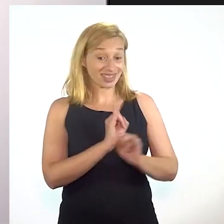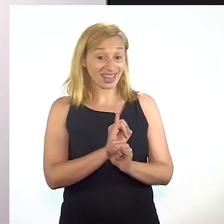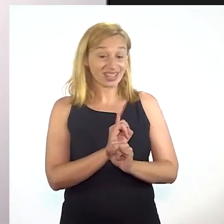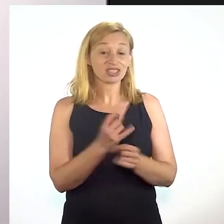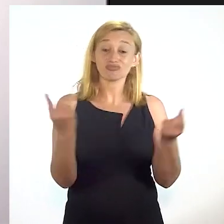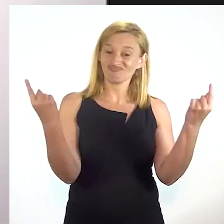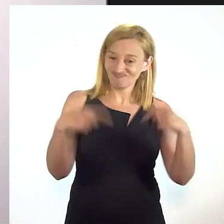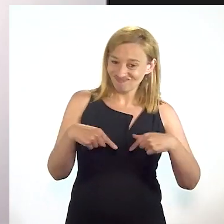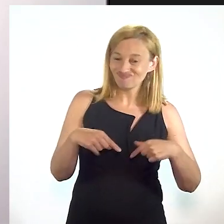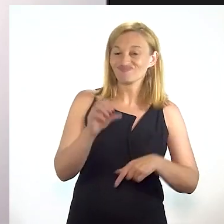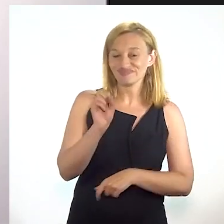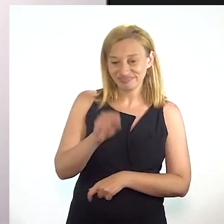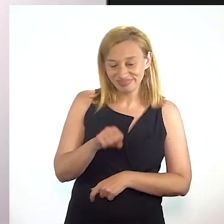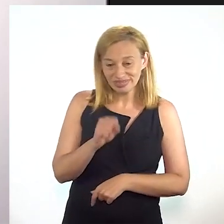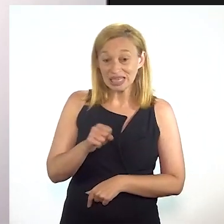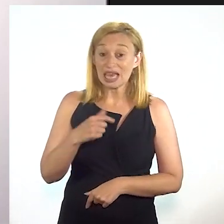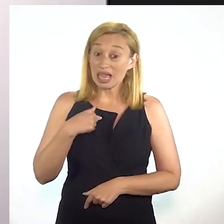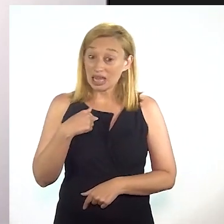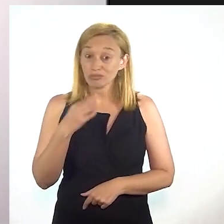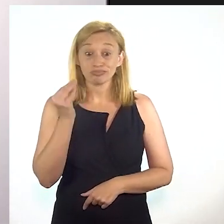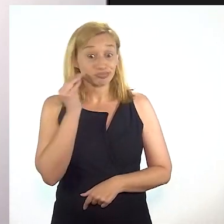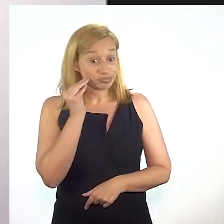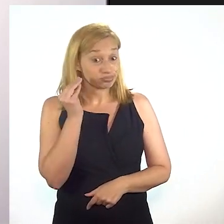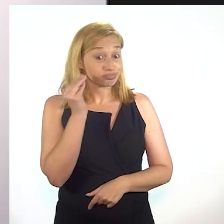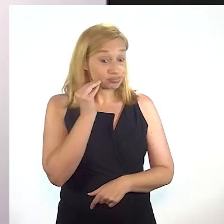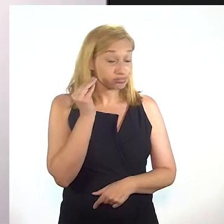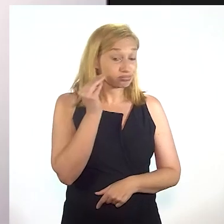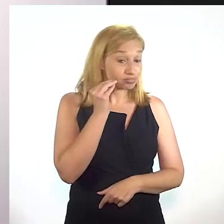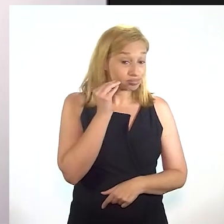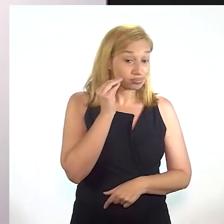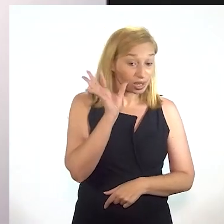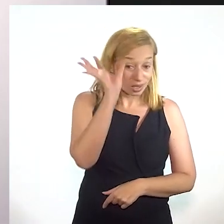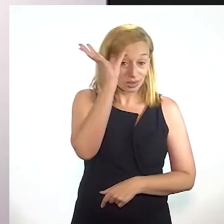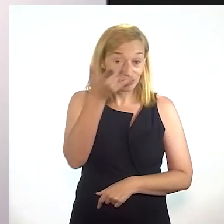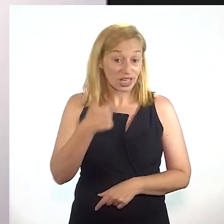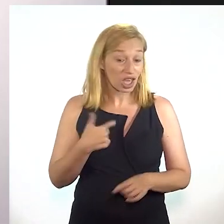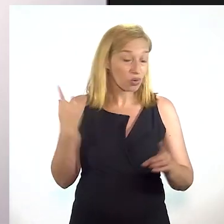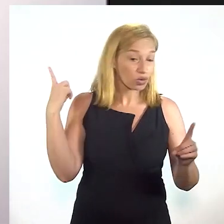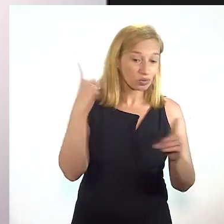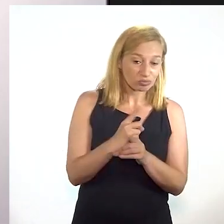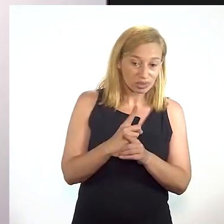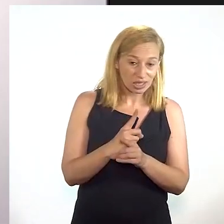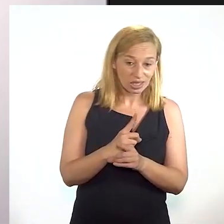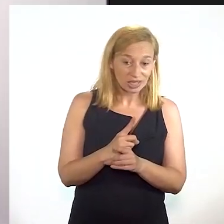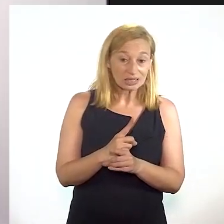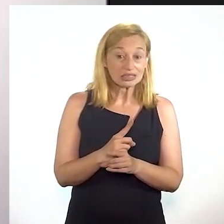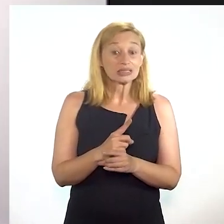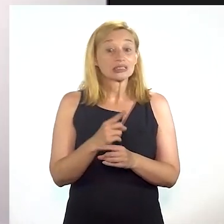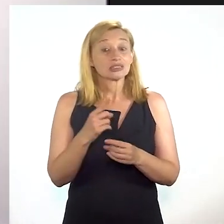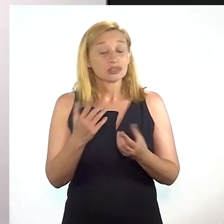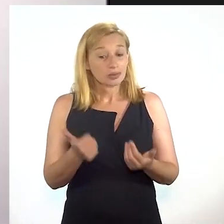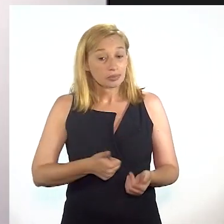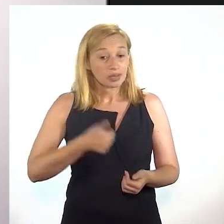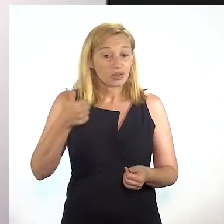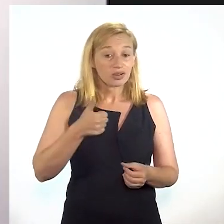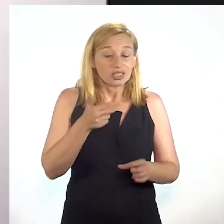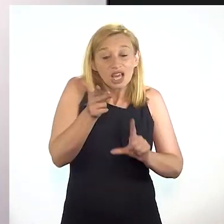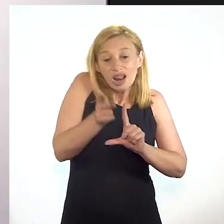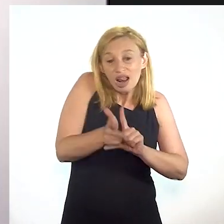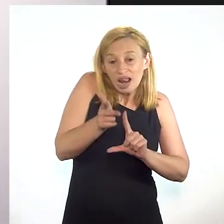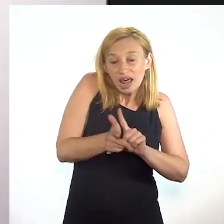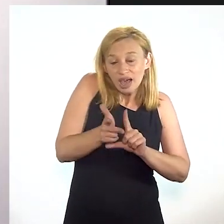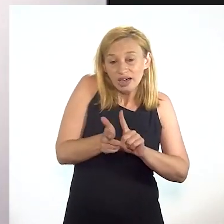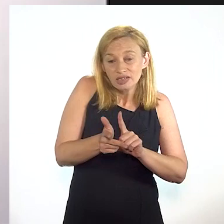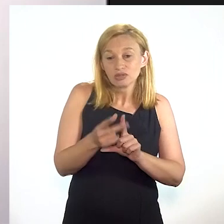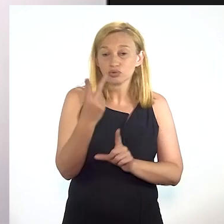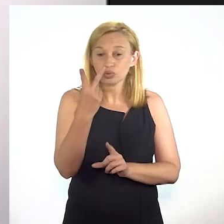de conversa virtual é um desafio. Eu estou tentando levar, mas uma solução que eu encontrei, e aí foi uma solução